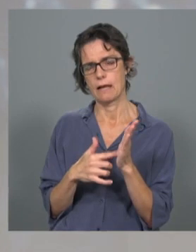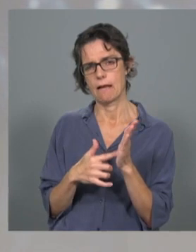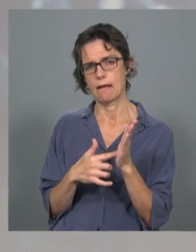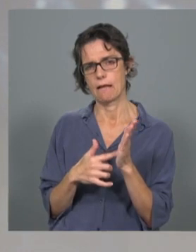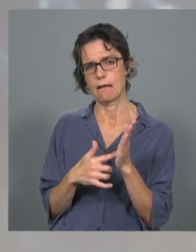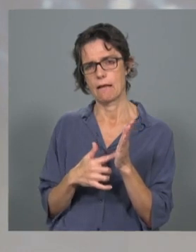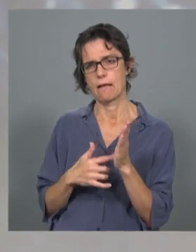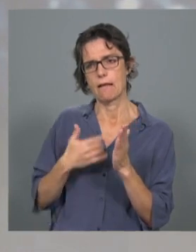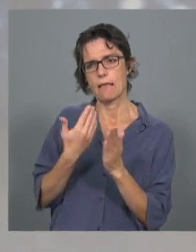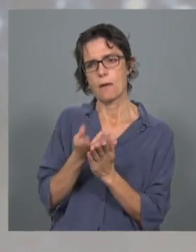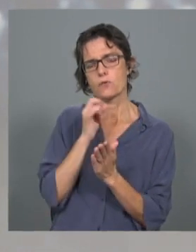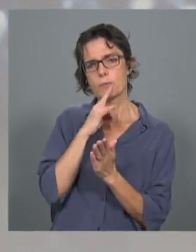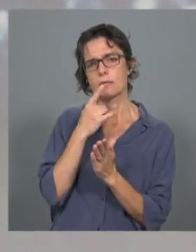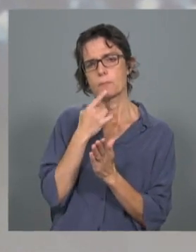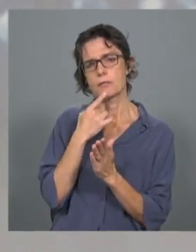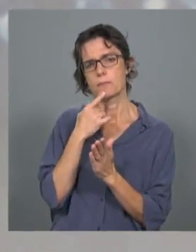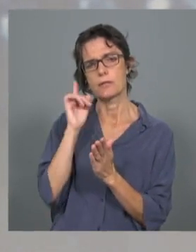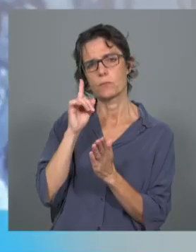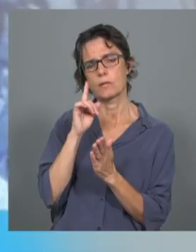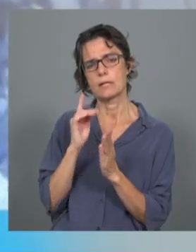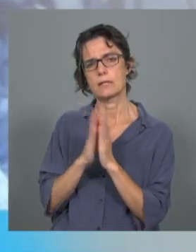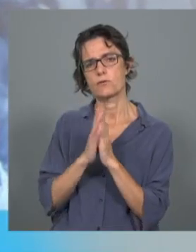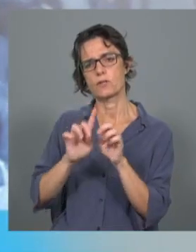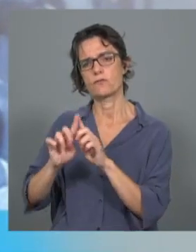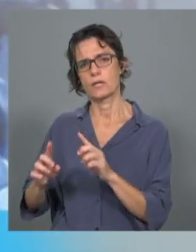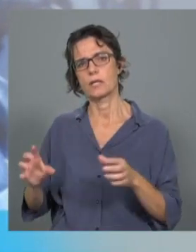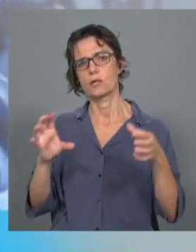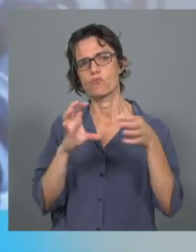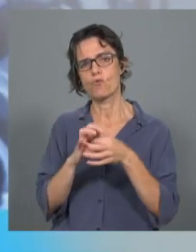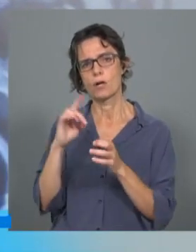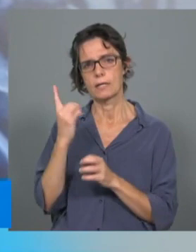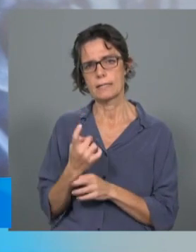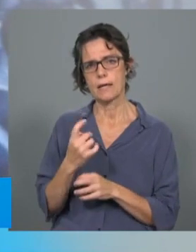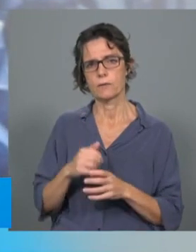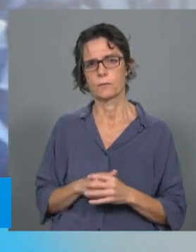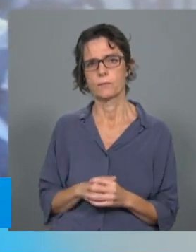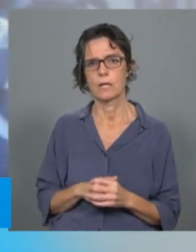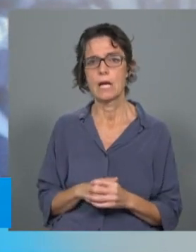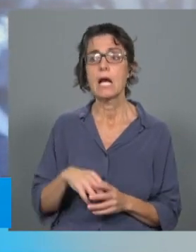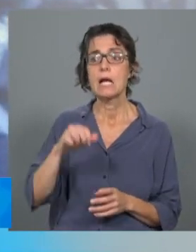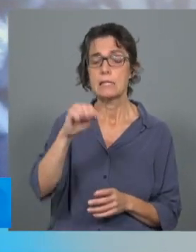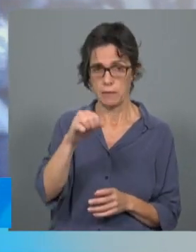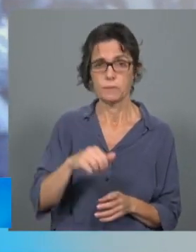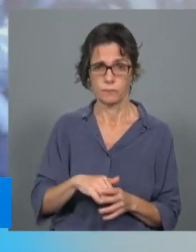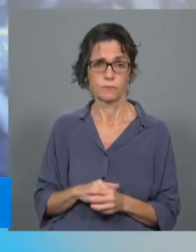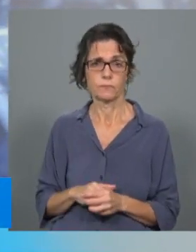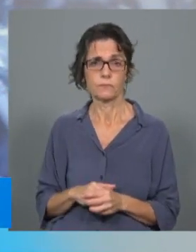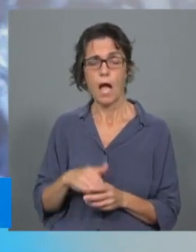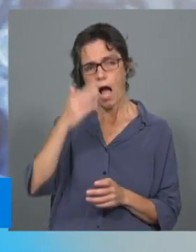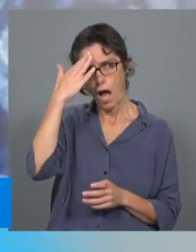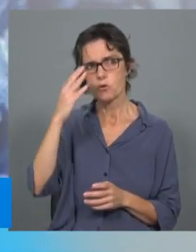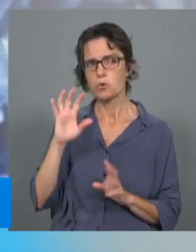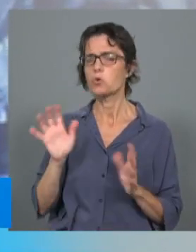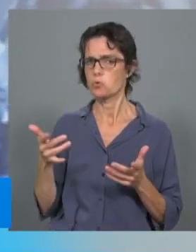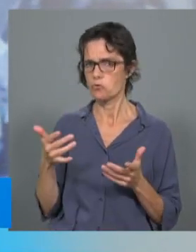no caminho da unidade entre as religiões? Eu acho que é o que se pretende, E julgo que de alguma forma está a ser feito, porque